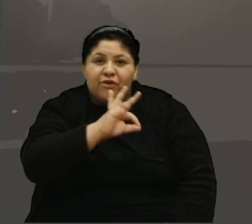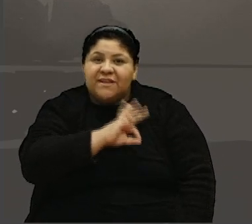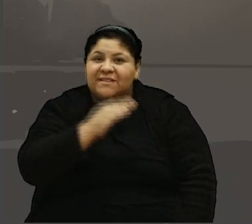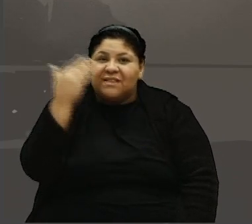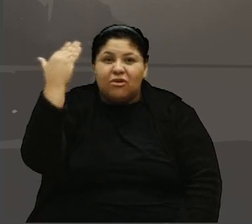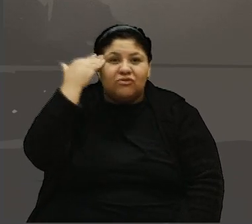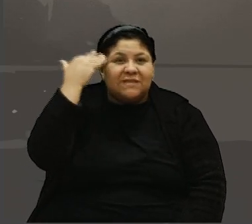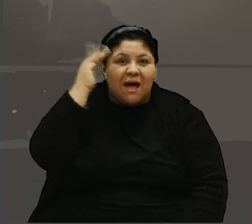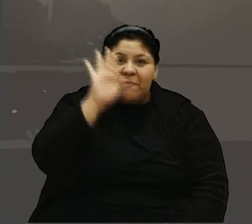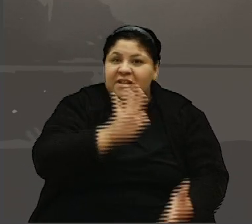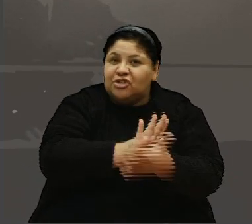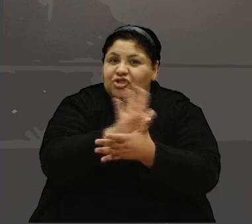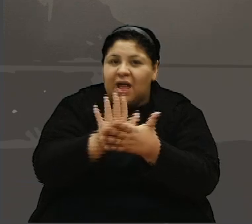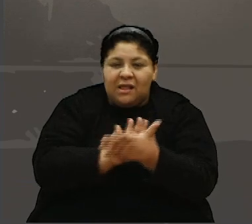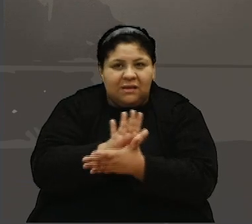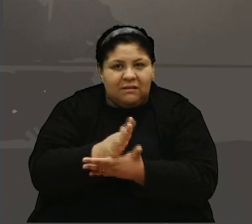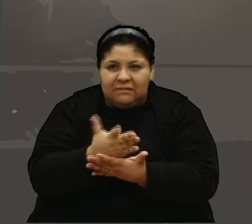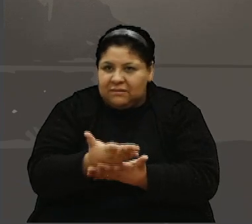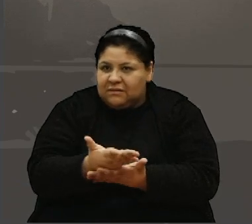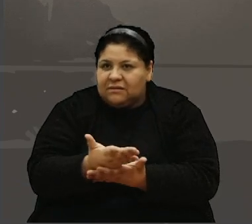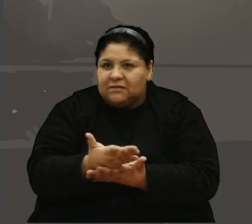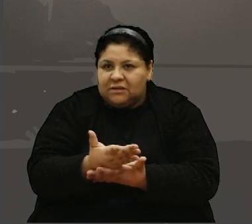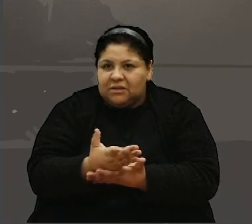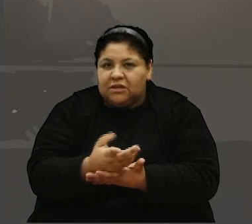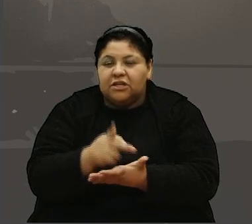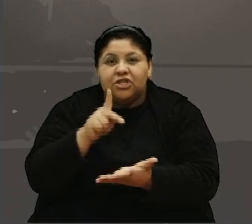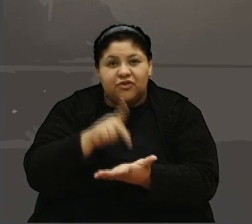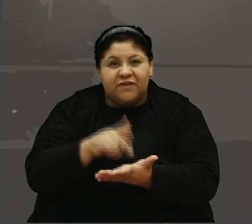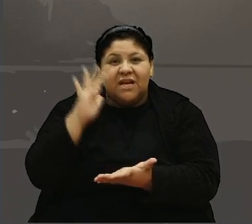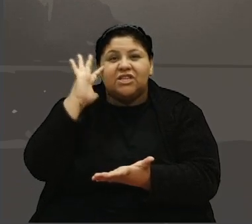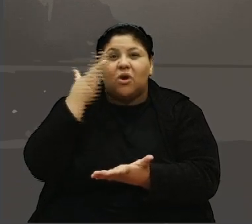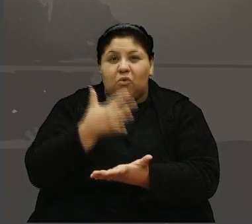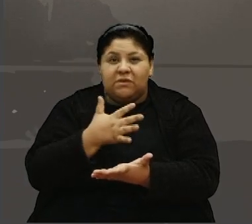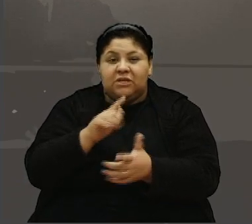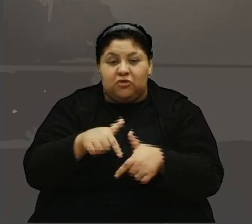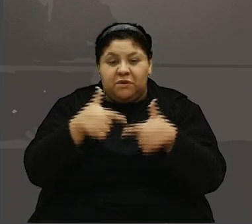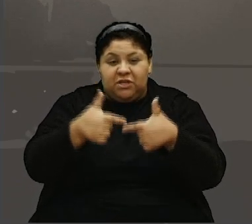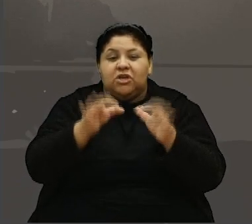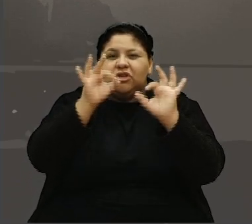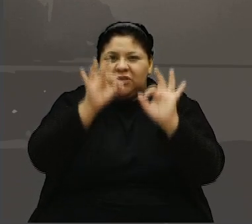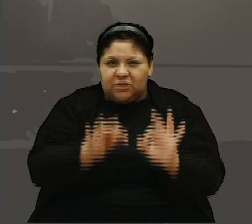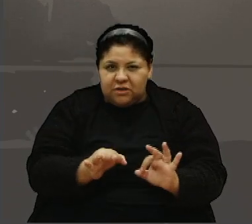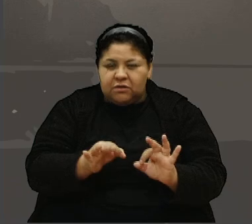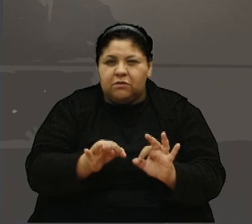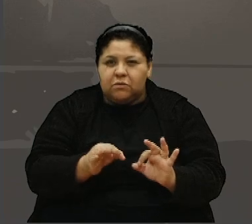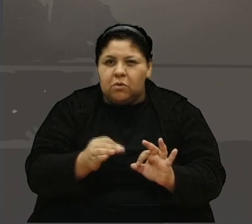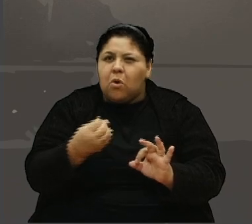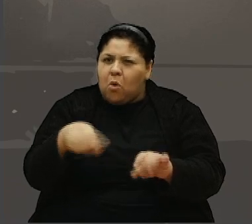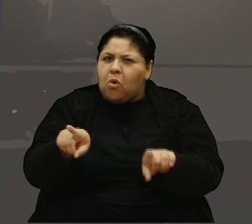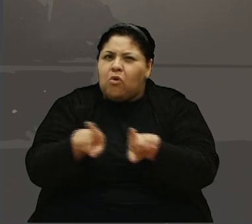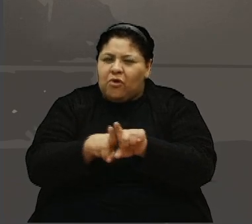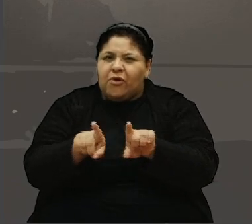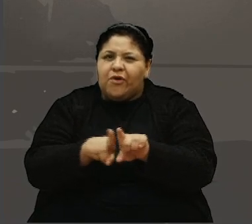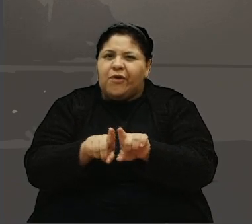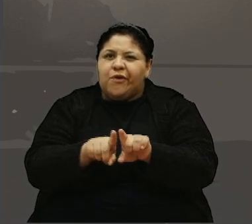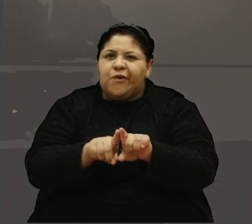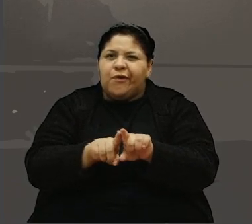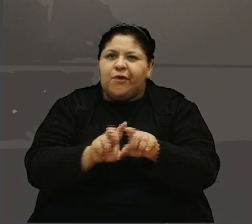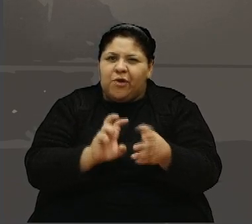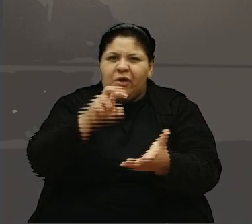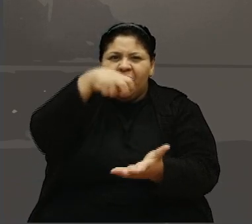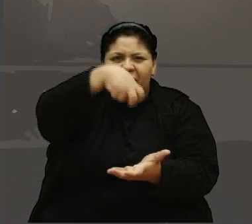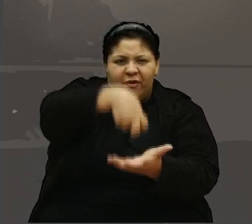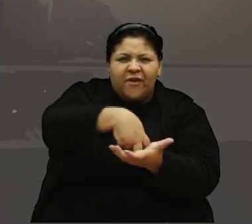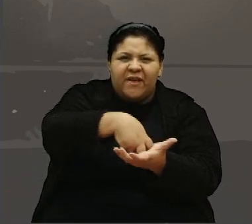judiciais, melhor dizendo, para que, de fato, aconteça algum encaminhamento e algum tipo de penalização com relação a esses,